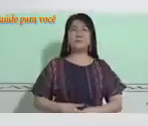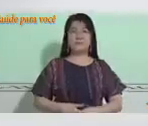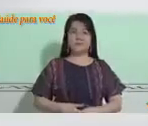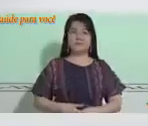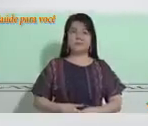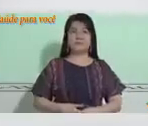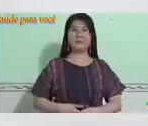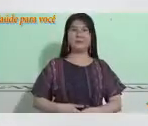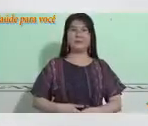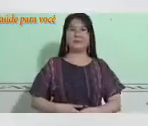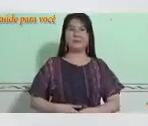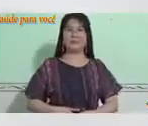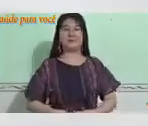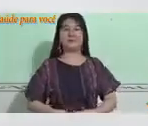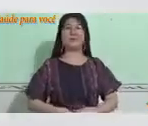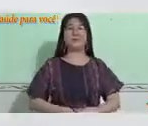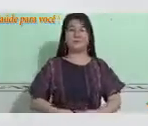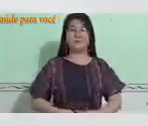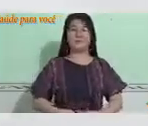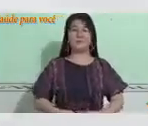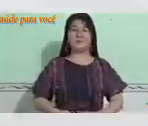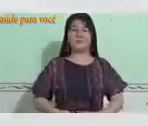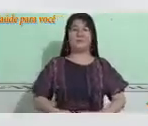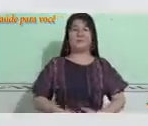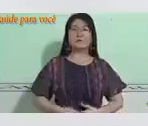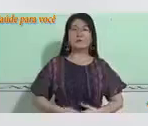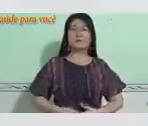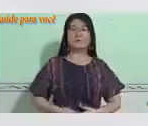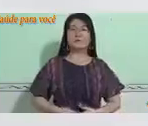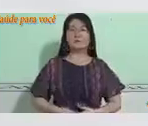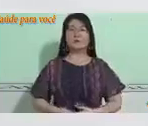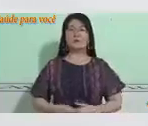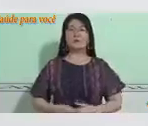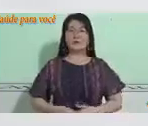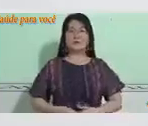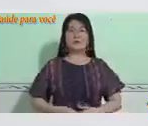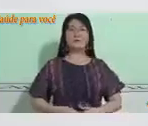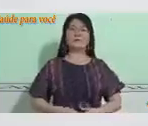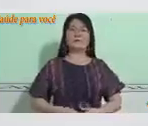isolo local onde foi feito o corte, e que não deve ser molhado.